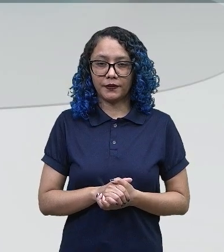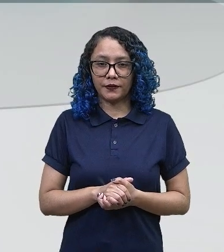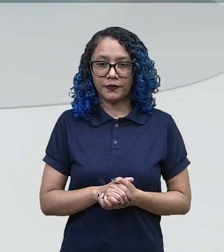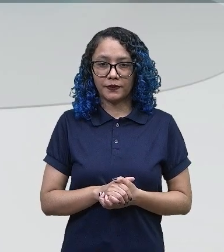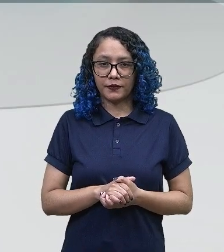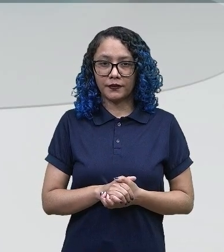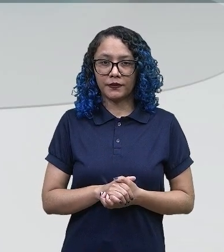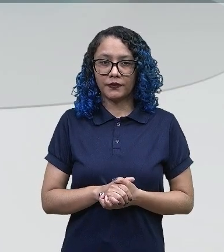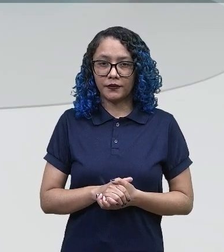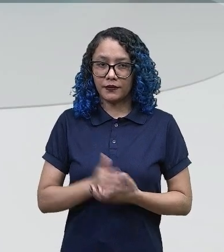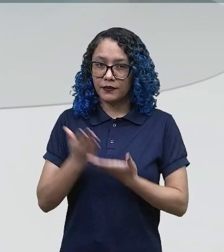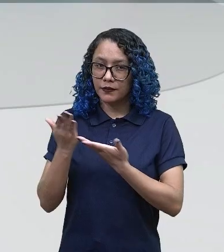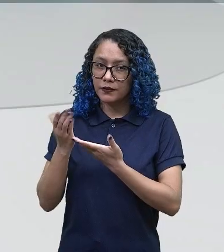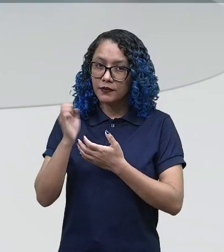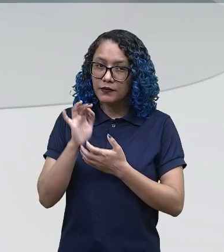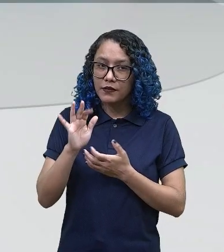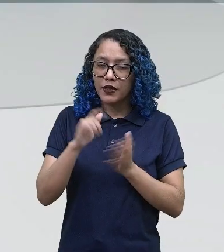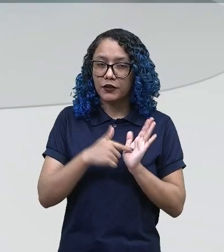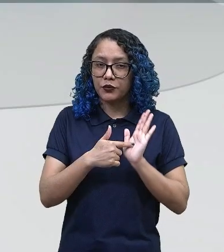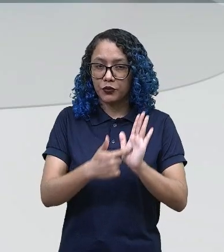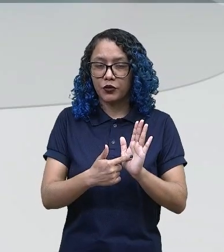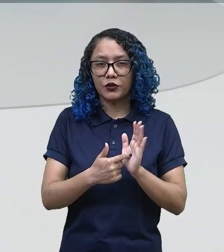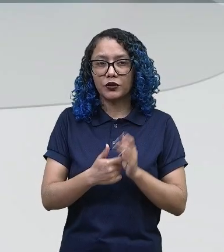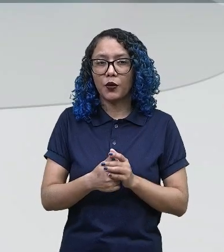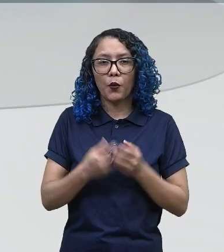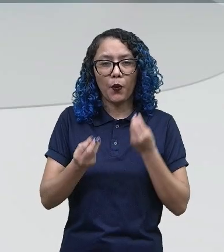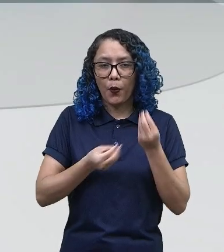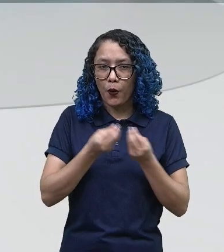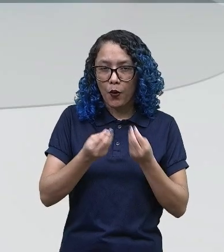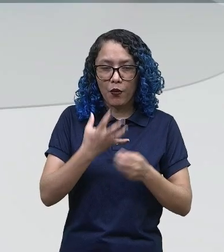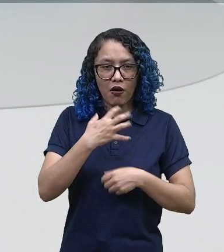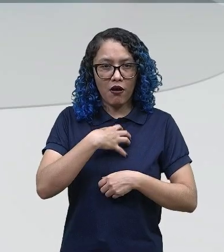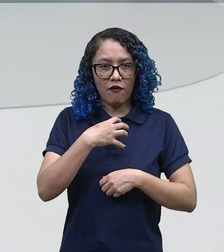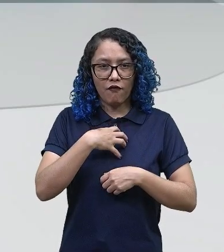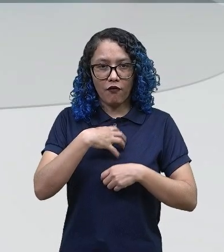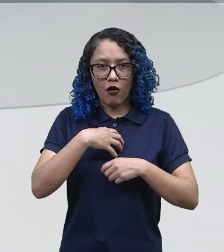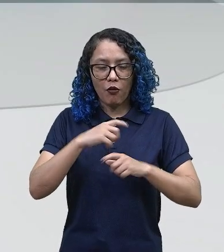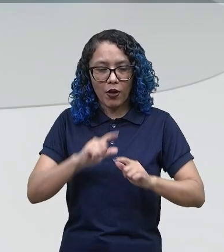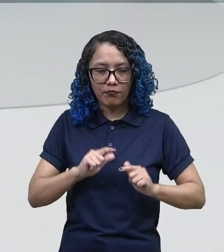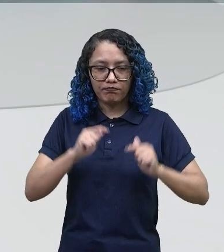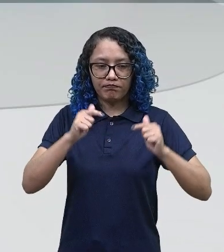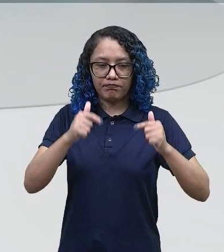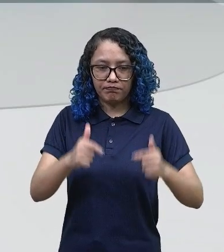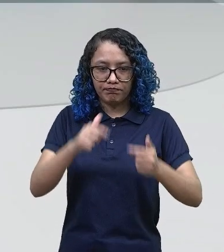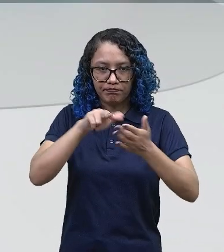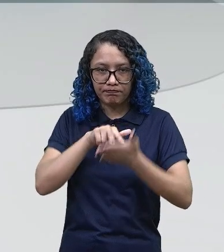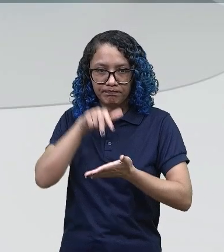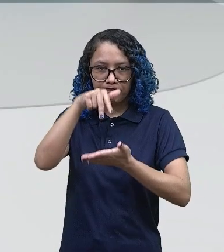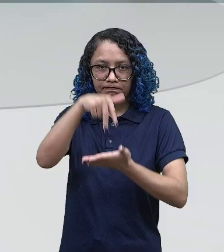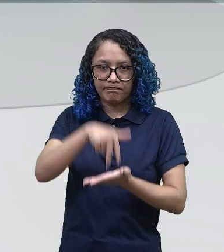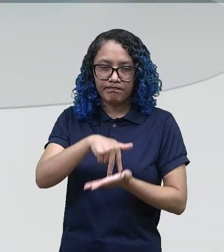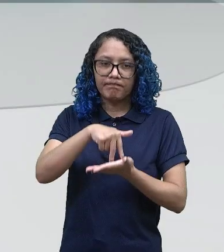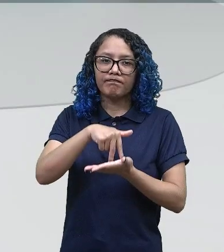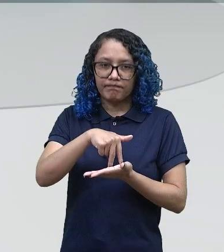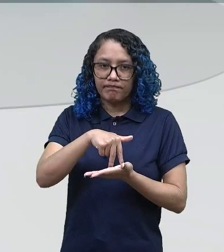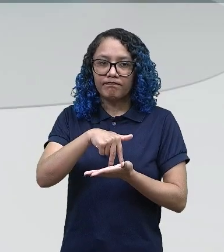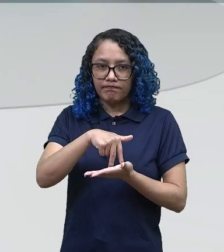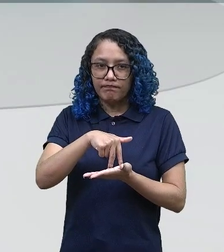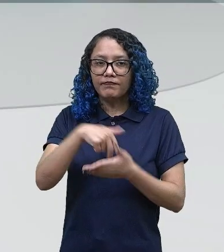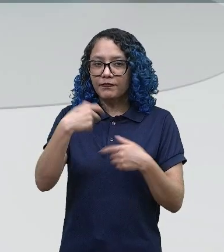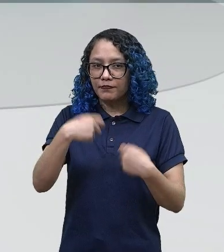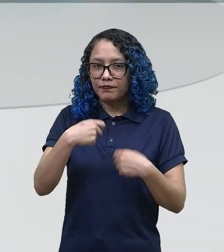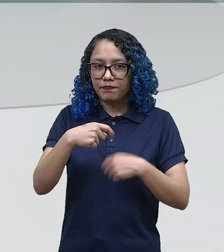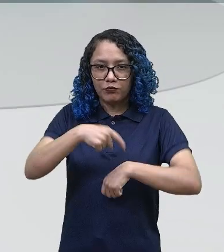gente tem aqui uma imagem, né, de como se posiciona mais ou menos um guerreiro, né, como ele deve, se posicionar na hora